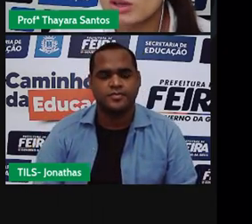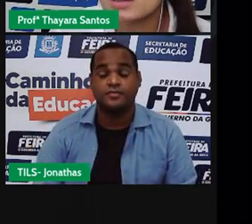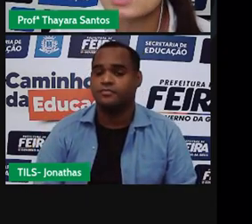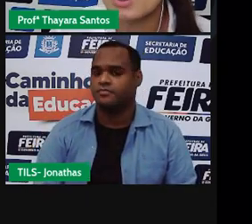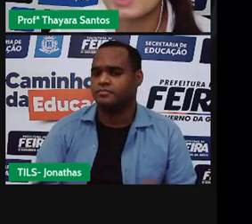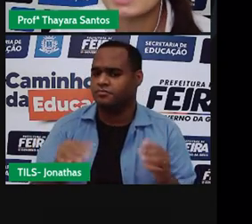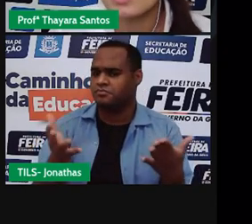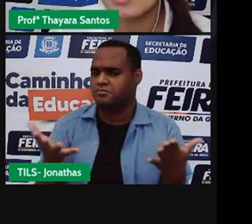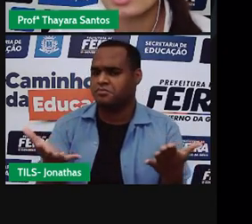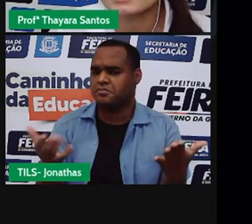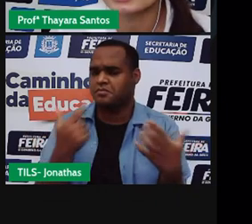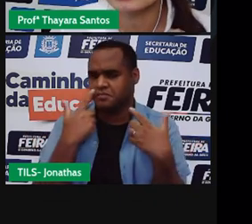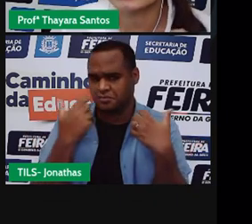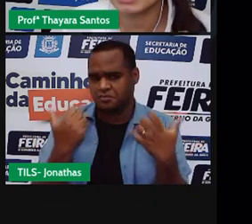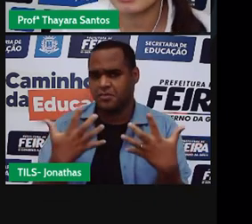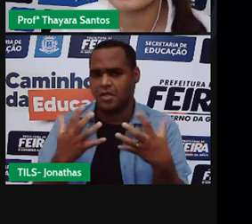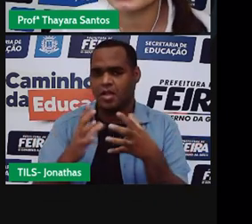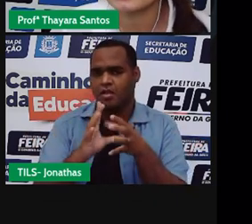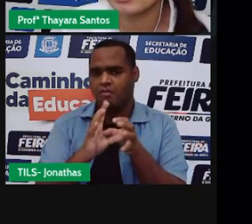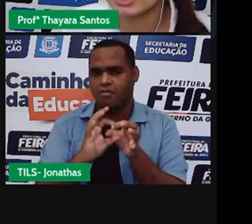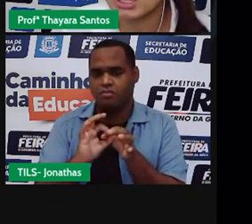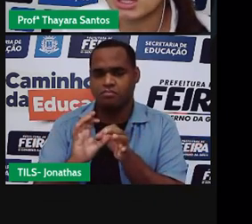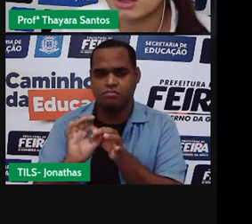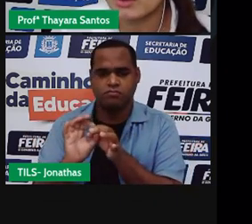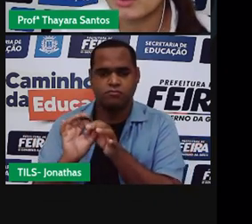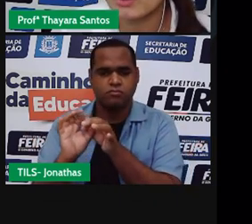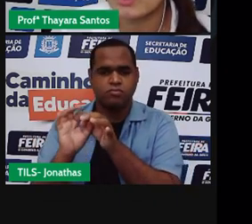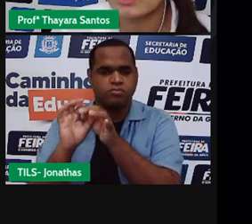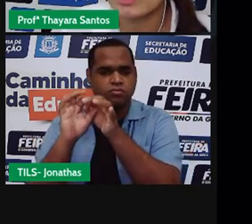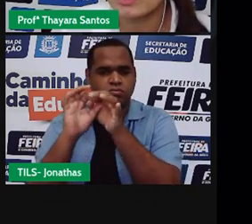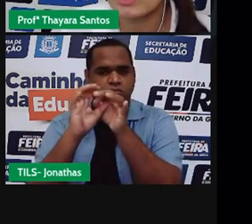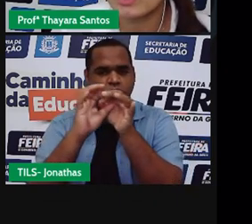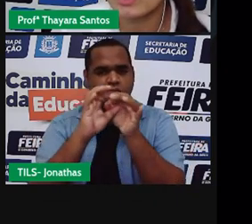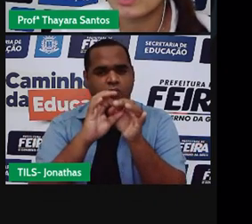E agora elas começam a se juntar mais um pouquinho.